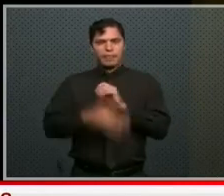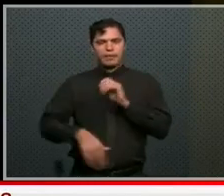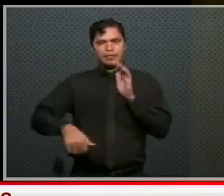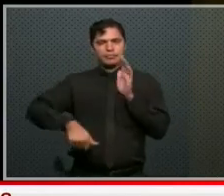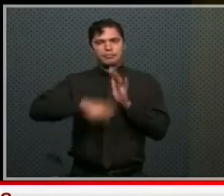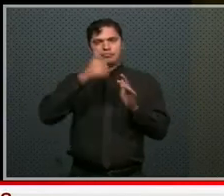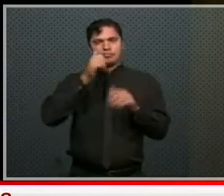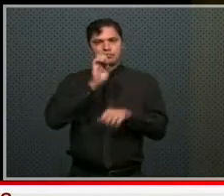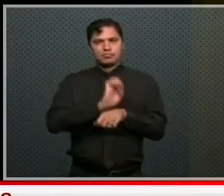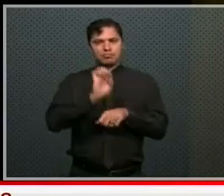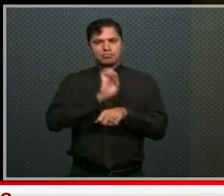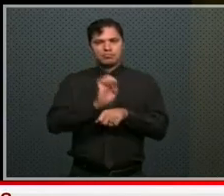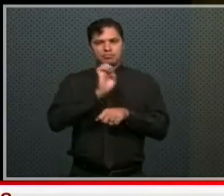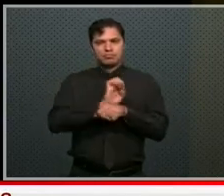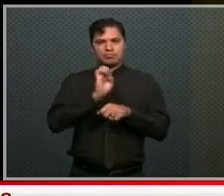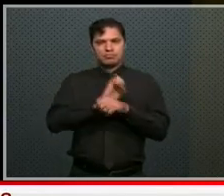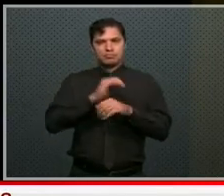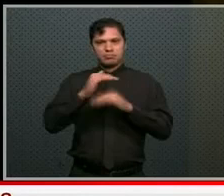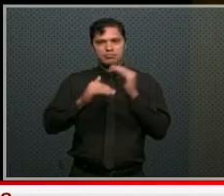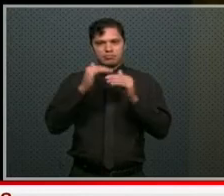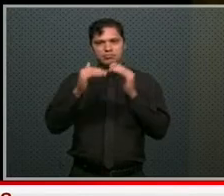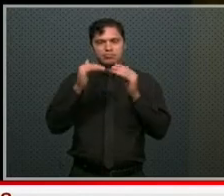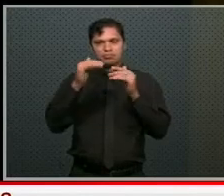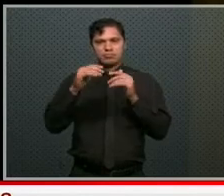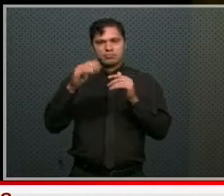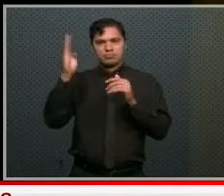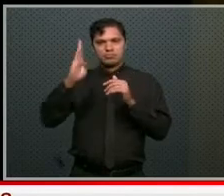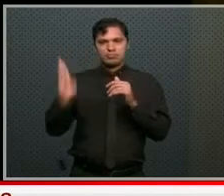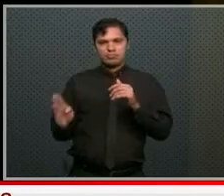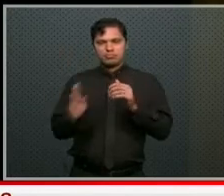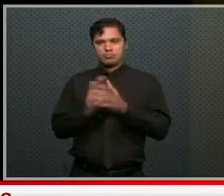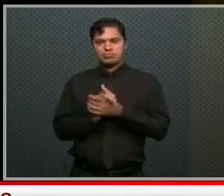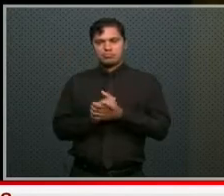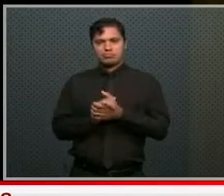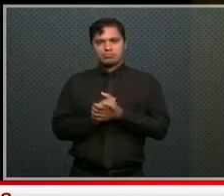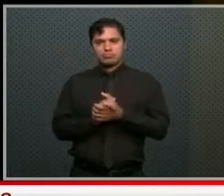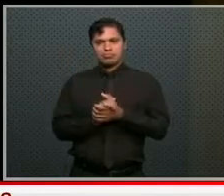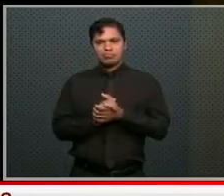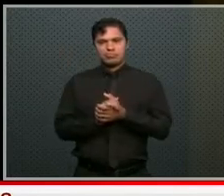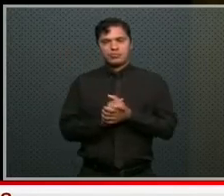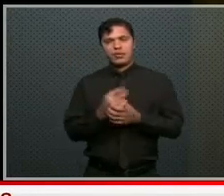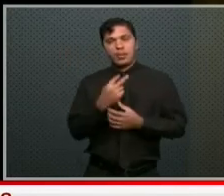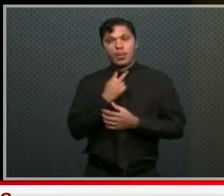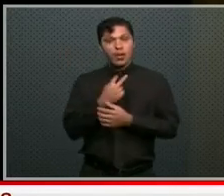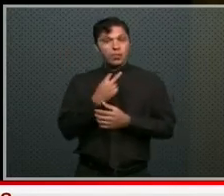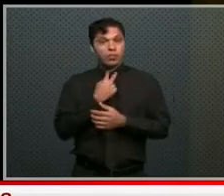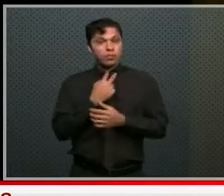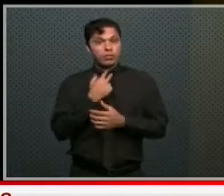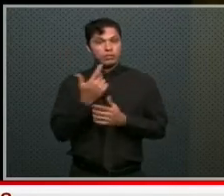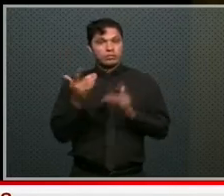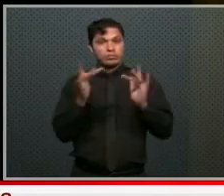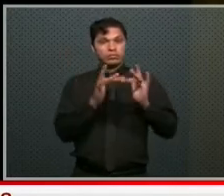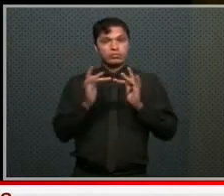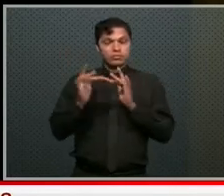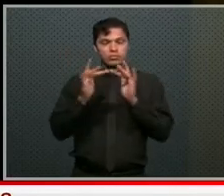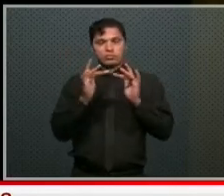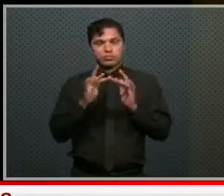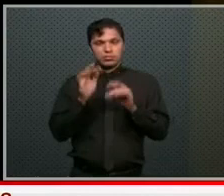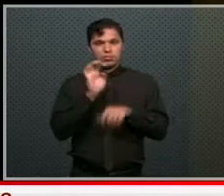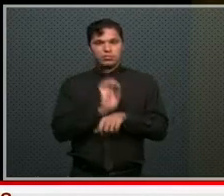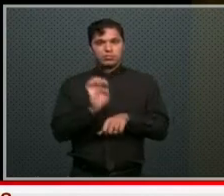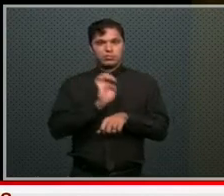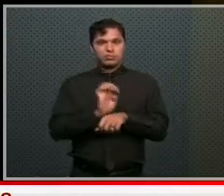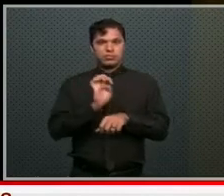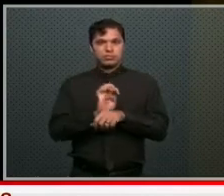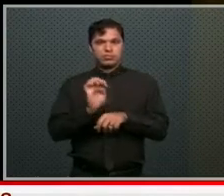primeiro estado desenvolvimento dessa nação brasileira vendo não dá para a gente conviver com o estado